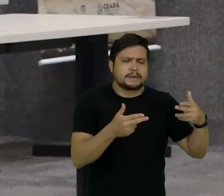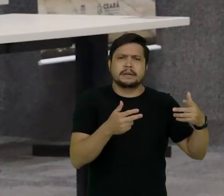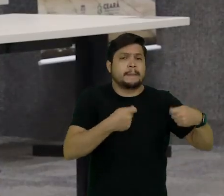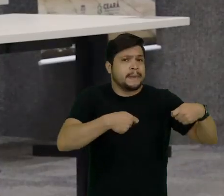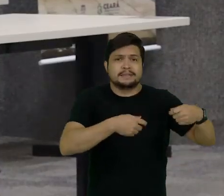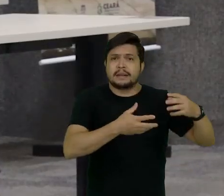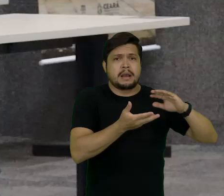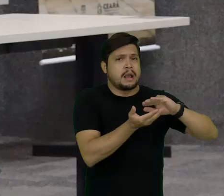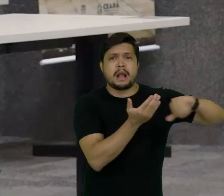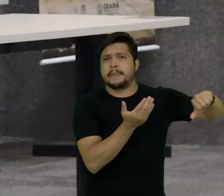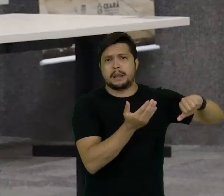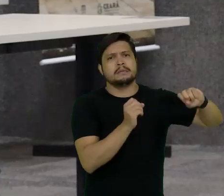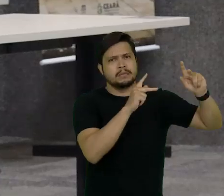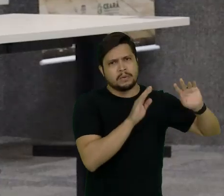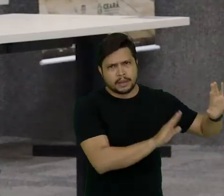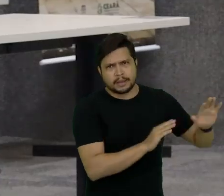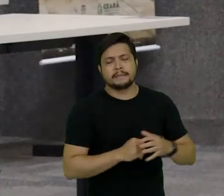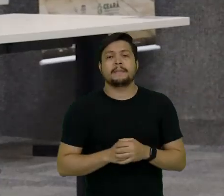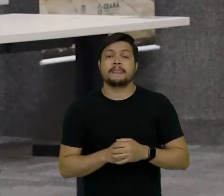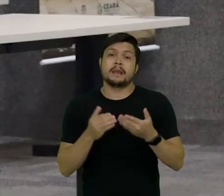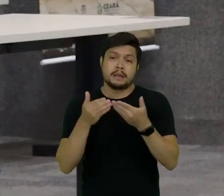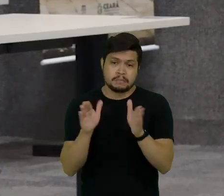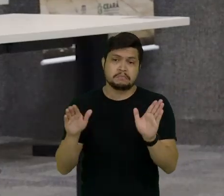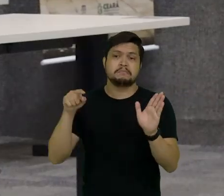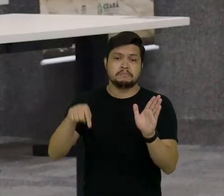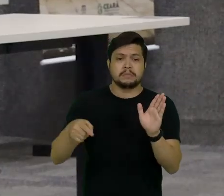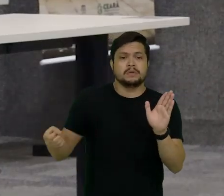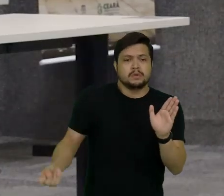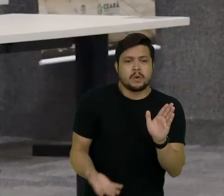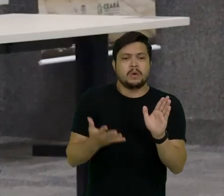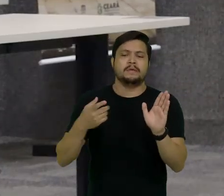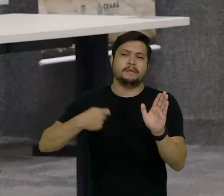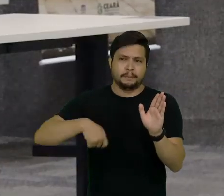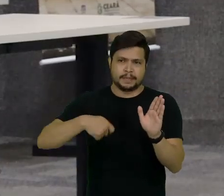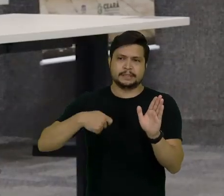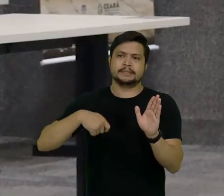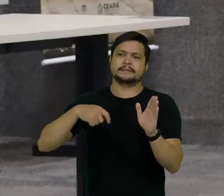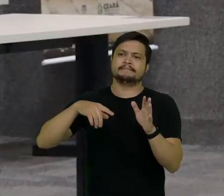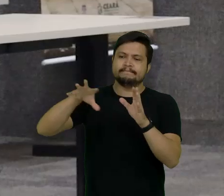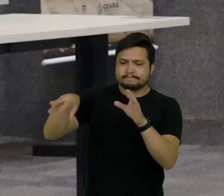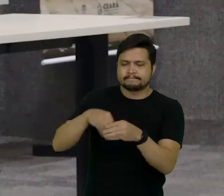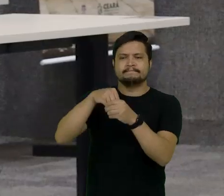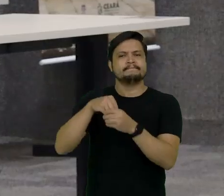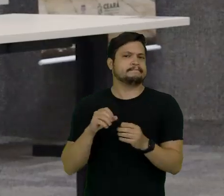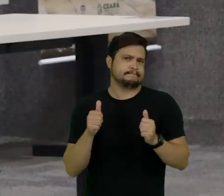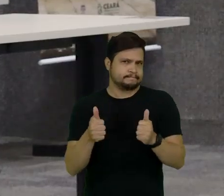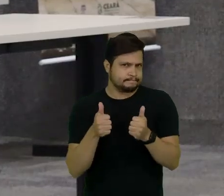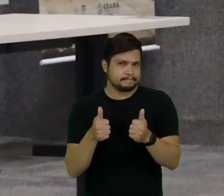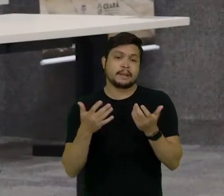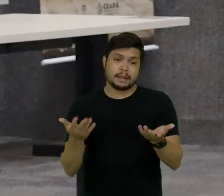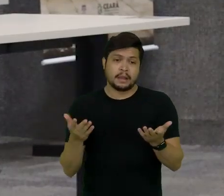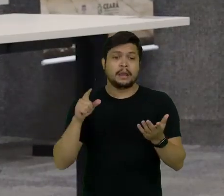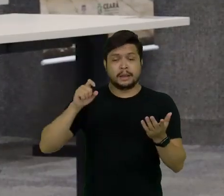digno para aquilo que tem que acabar e a gente dê um nascedouro também digno para aquilo que precisa nascer, mantendo